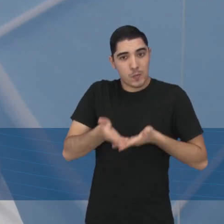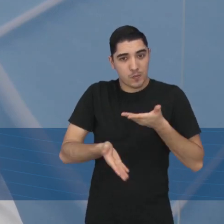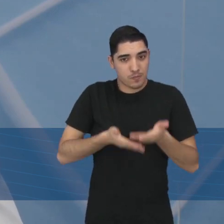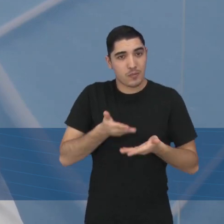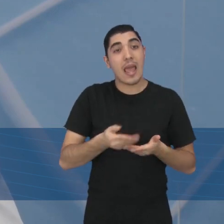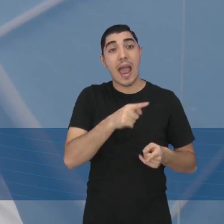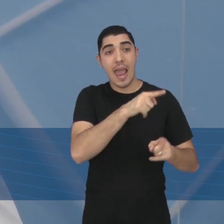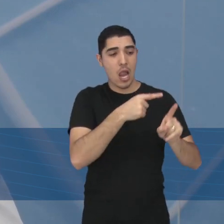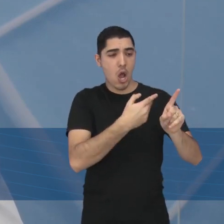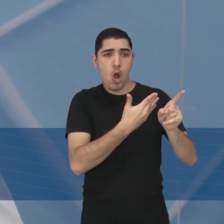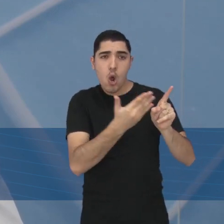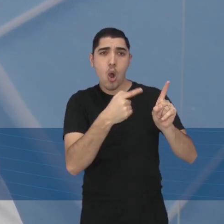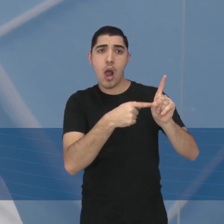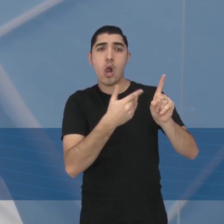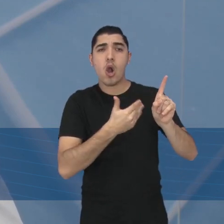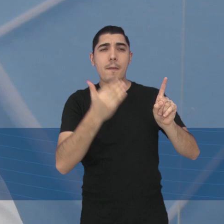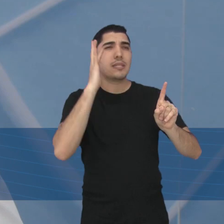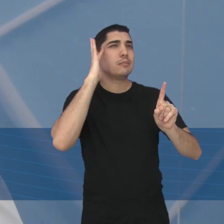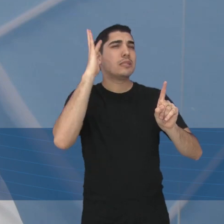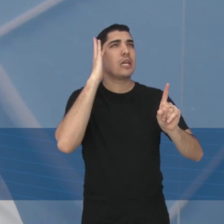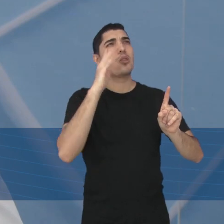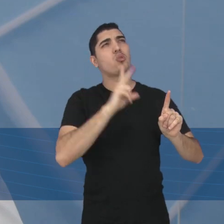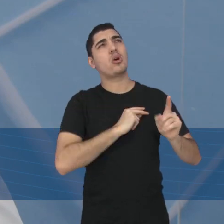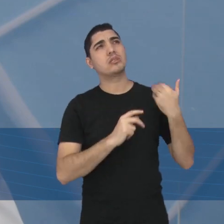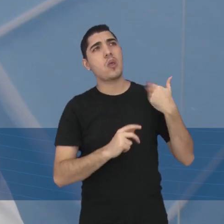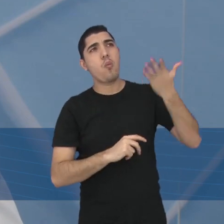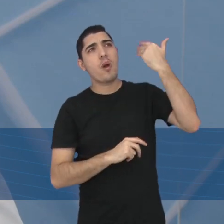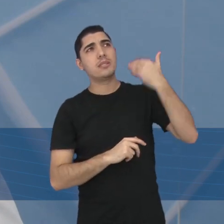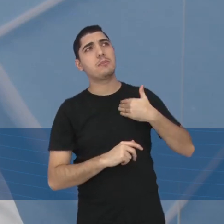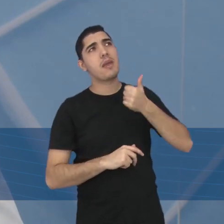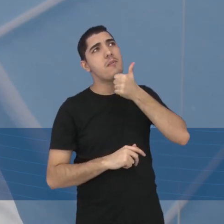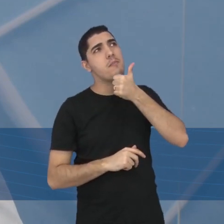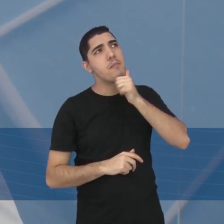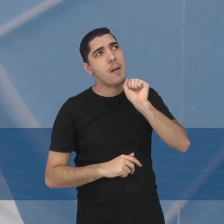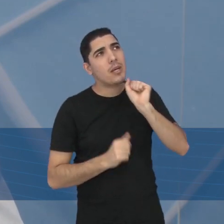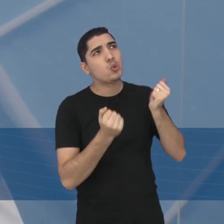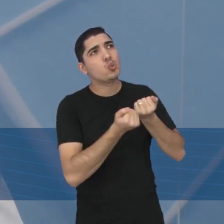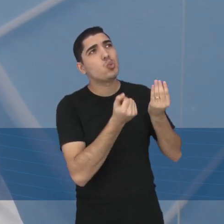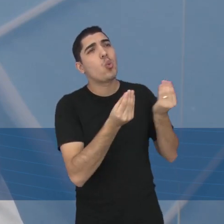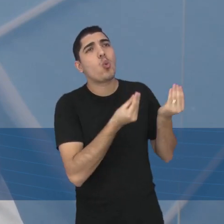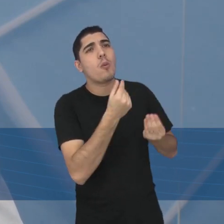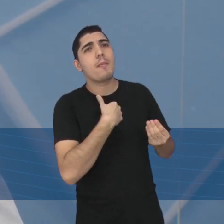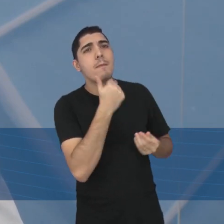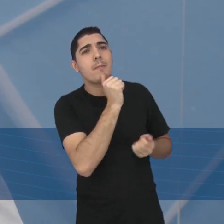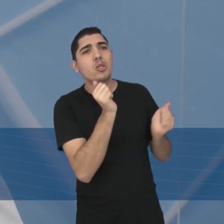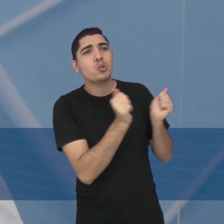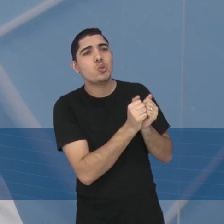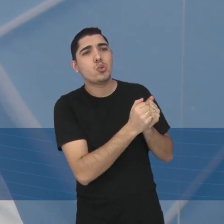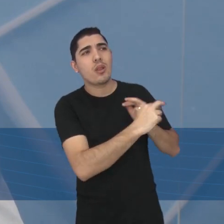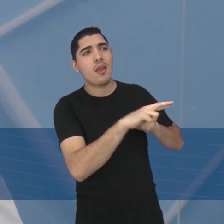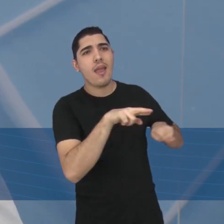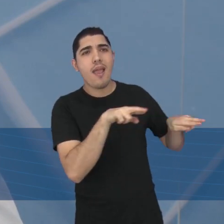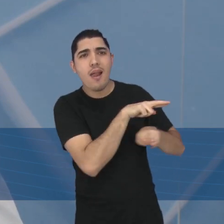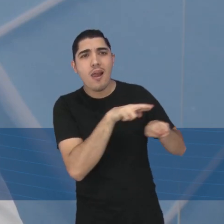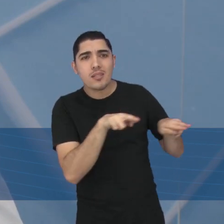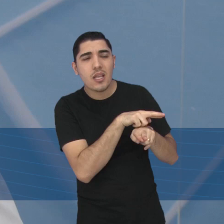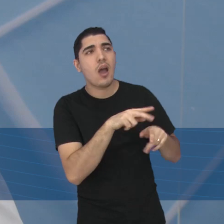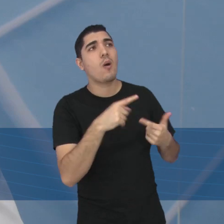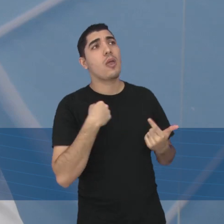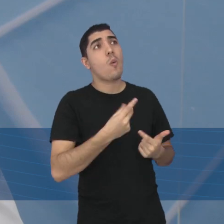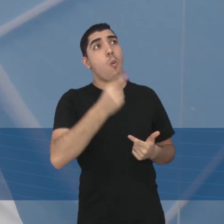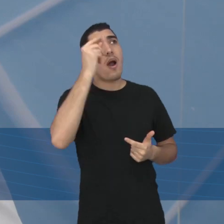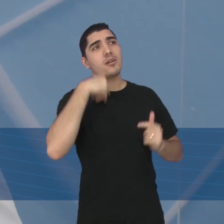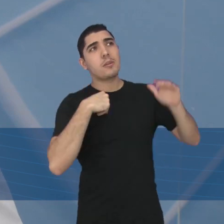vai questionar coisas como a relação que ela teve com a mãe dela, a relação da infância dela, os traumas de vida dela, ela vai começar a pensar